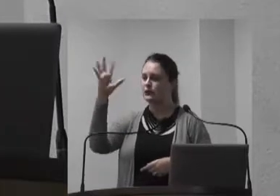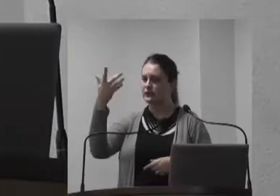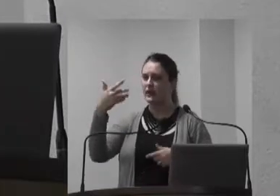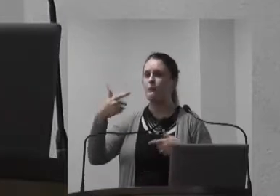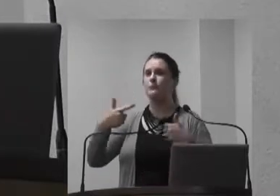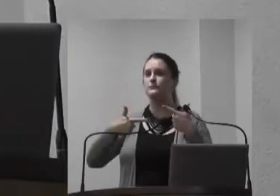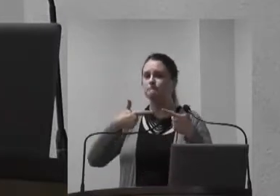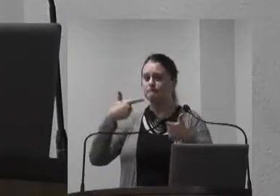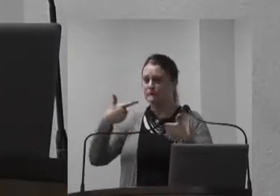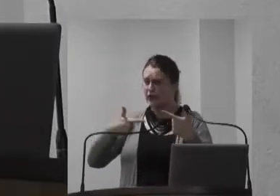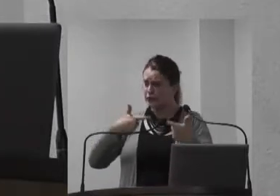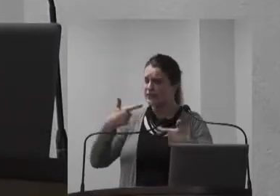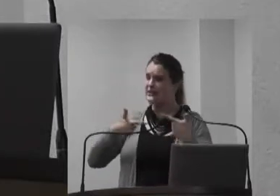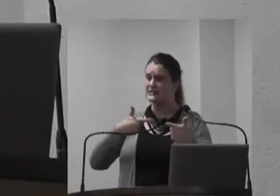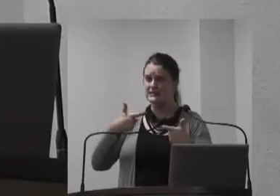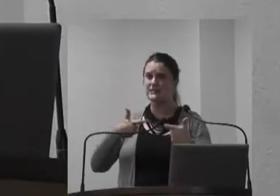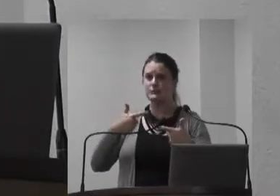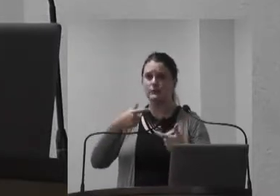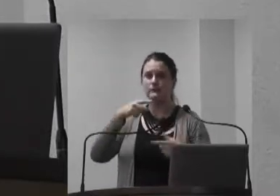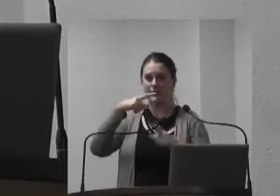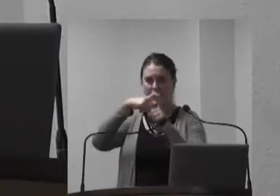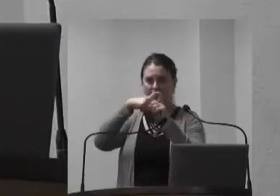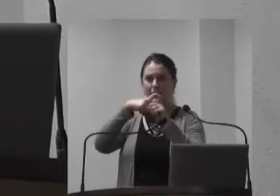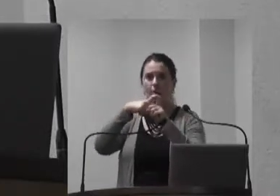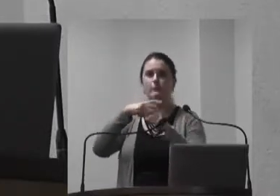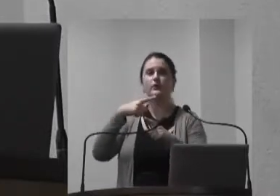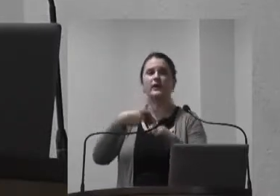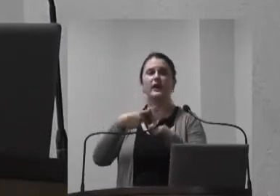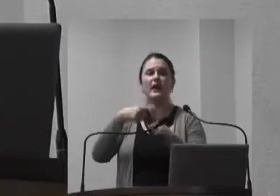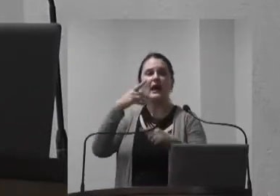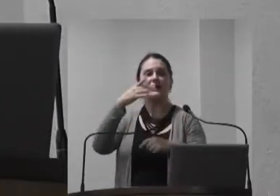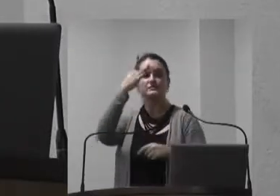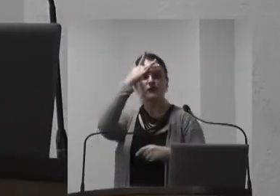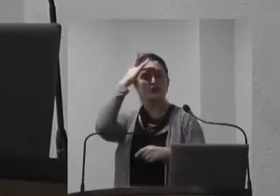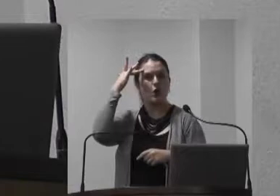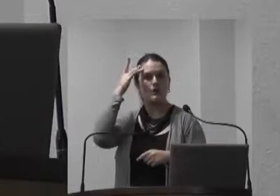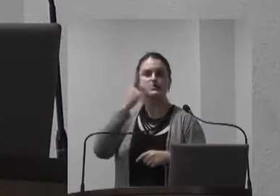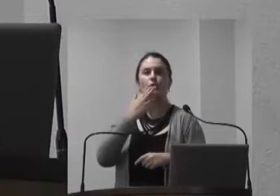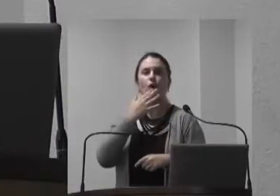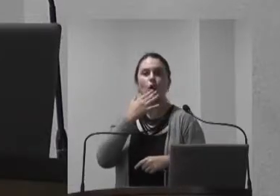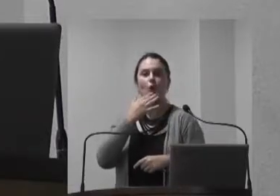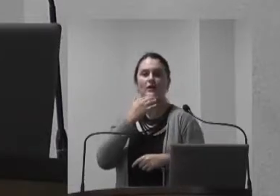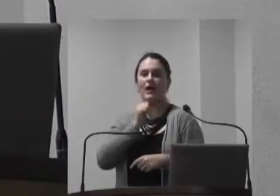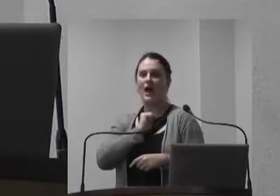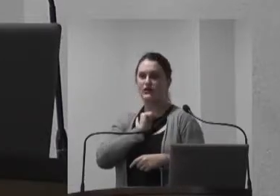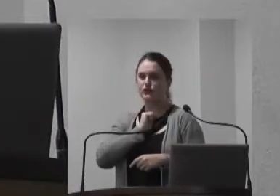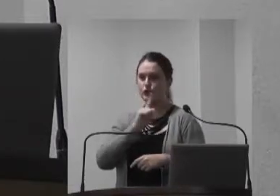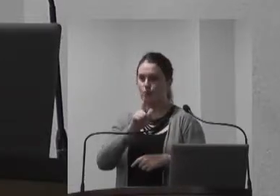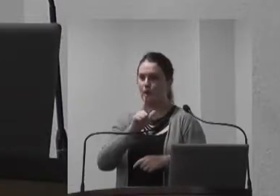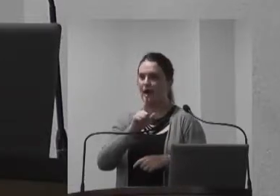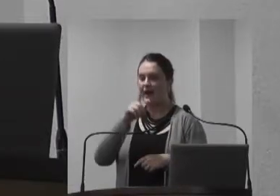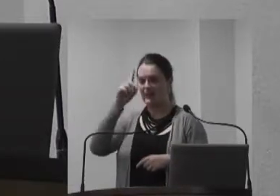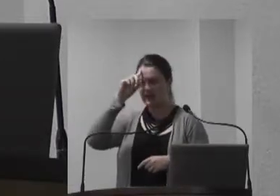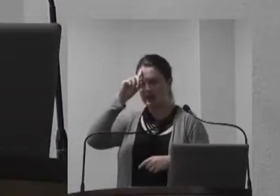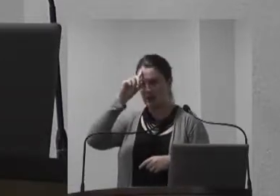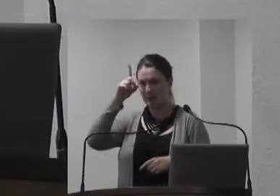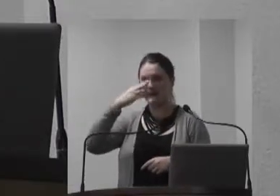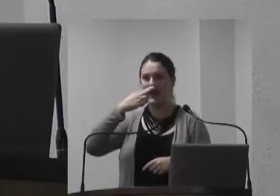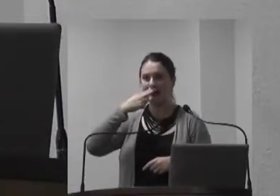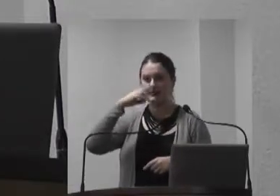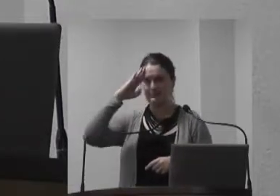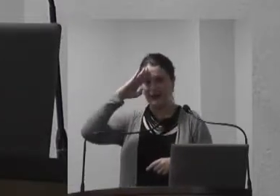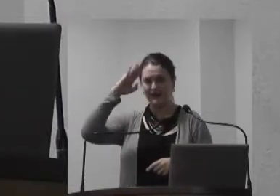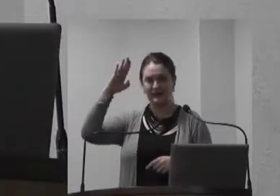deficiência no tempo do nazismo, né? Porque as pessoas com a cor azul, elas